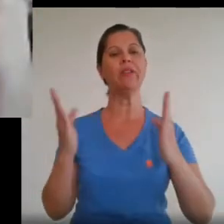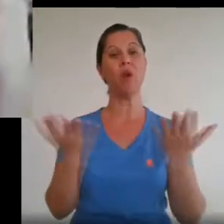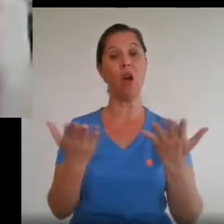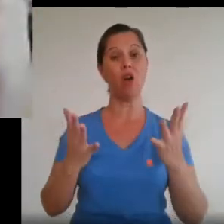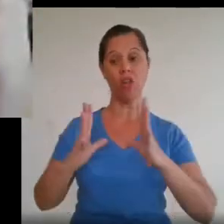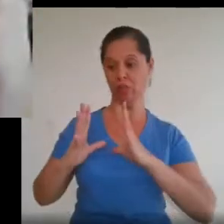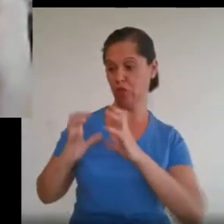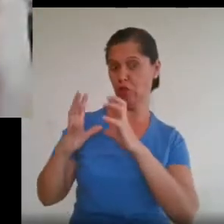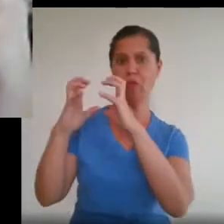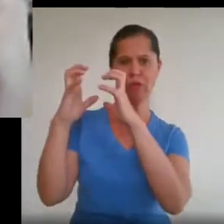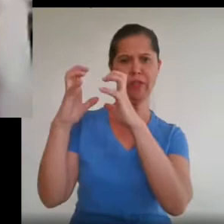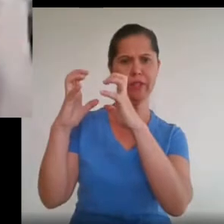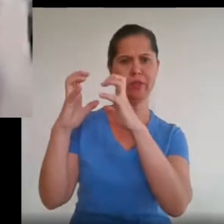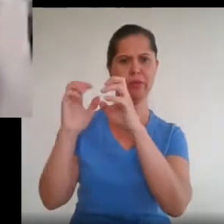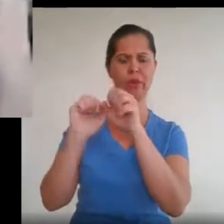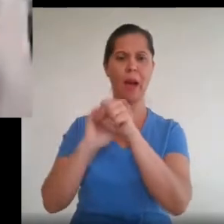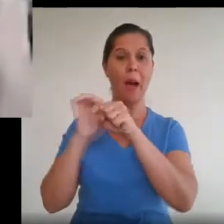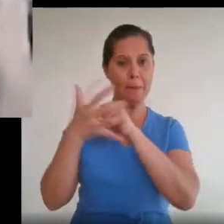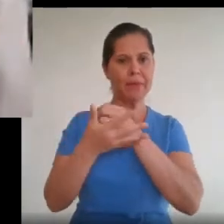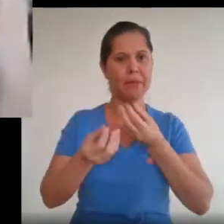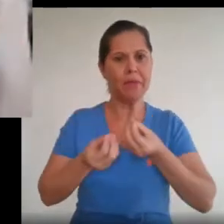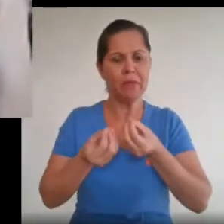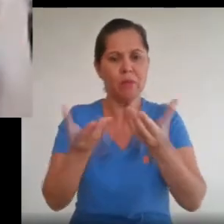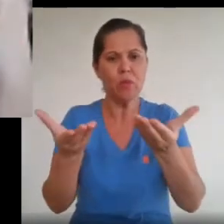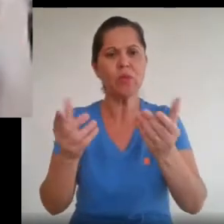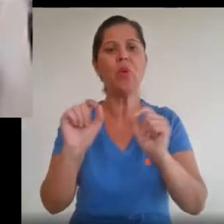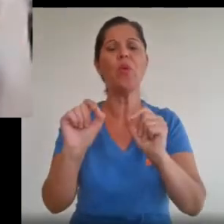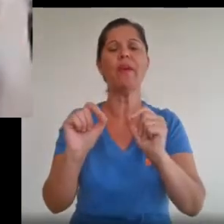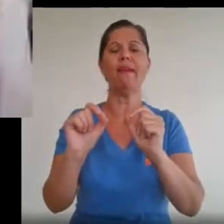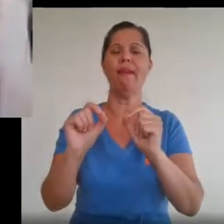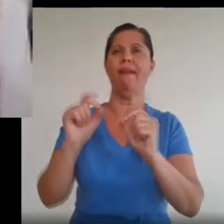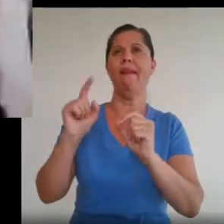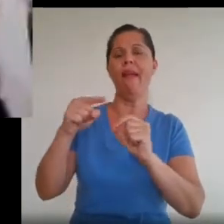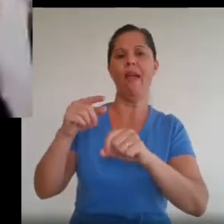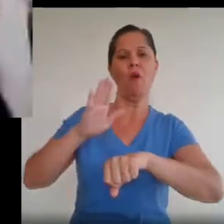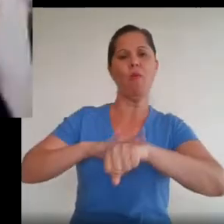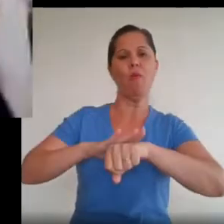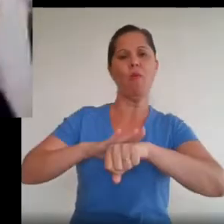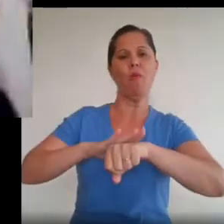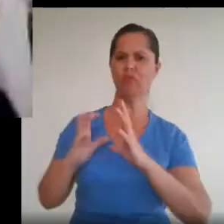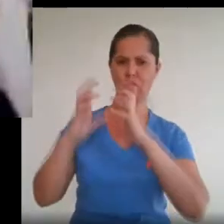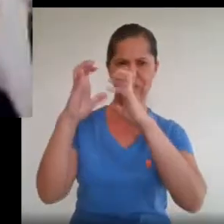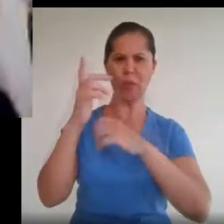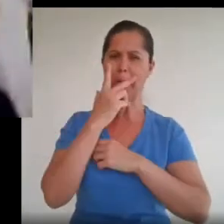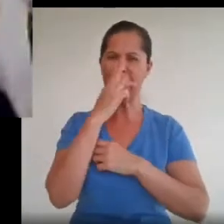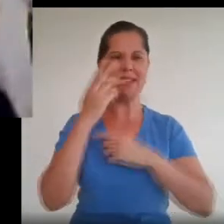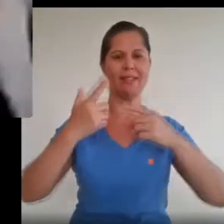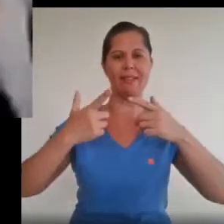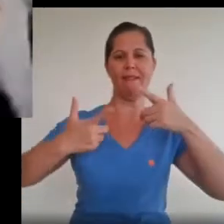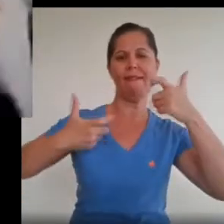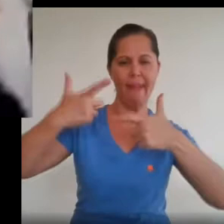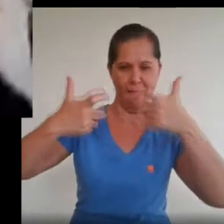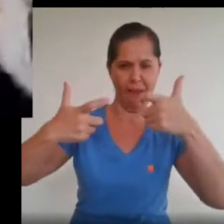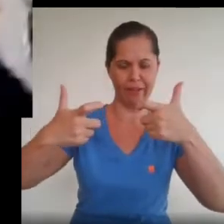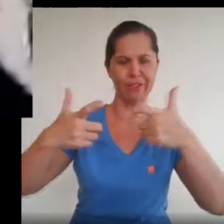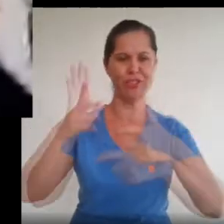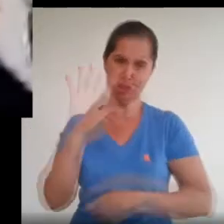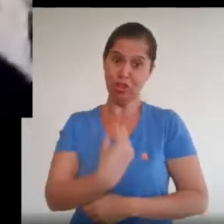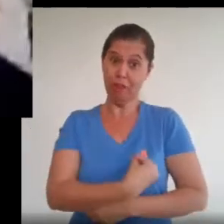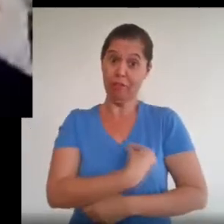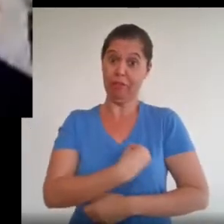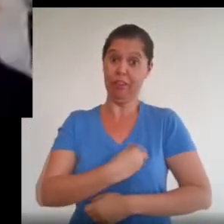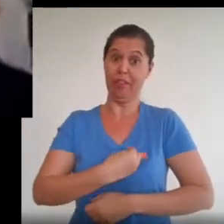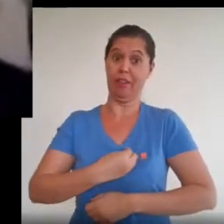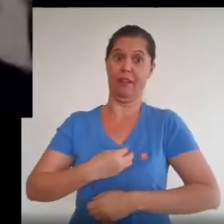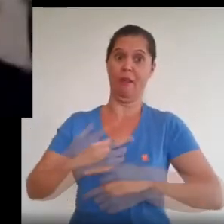pandemia trouxe, né? É um momento de um conflito social, é uma guerra. A gente já vivia praticamente numa guerra civil, mas